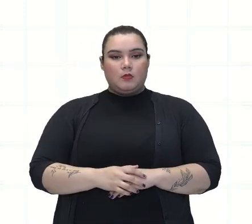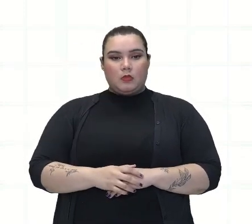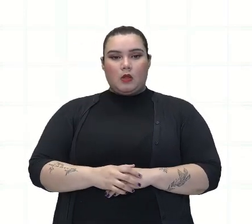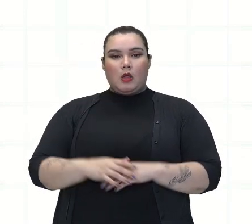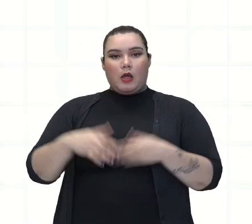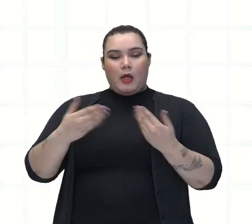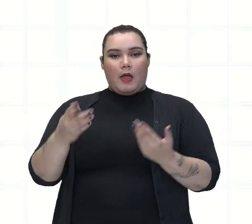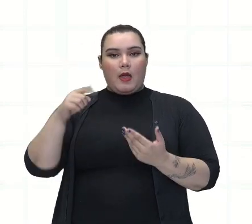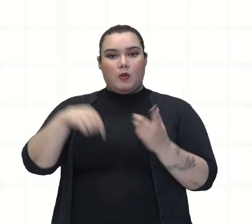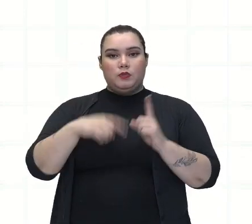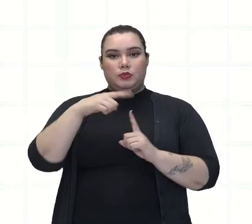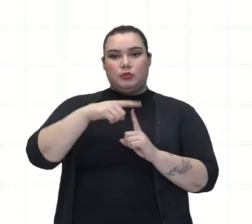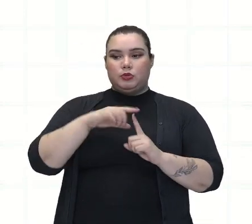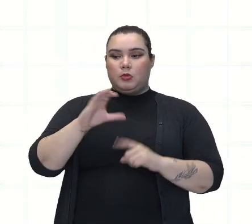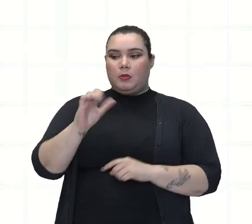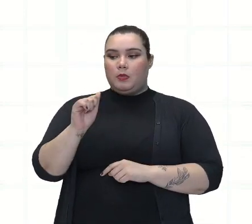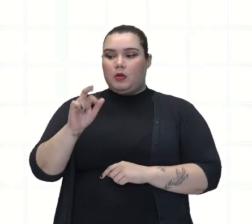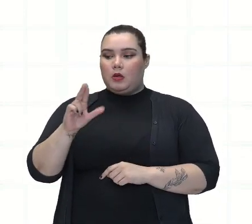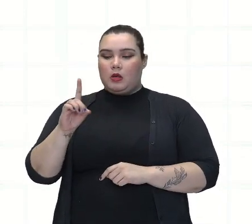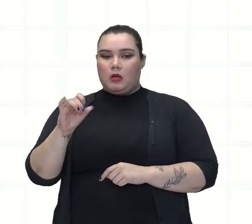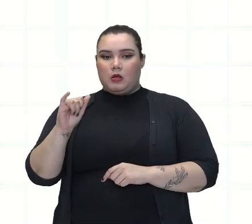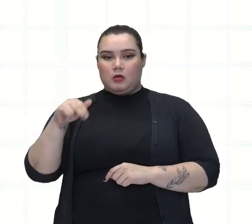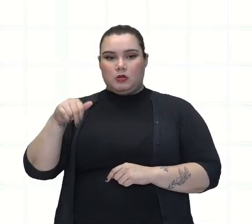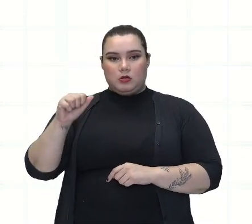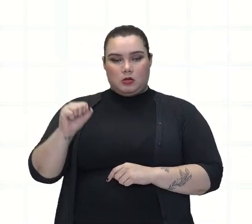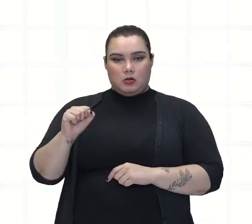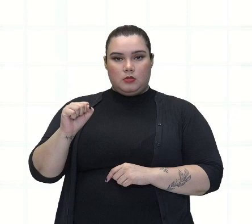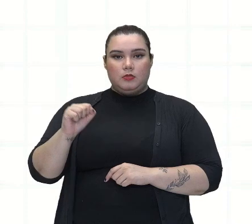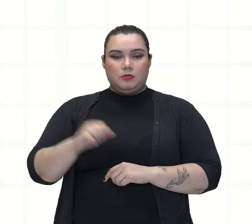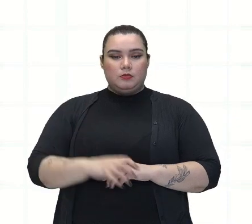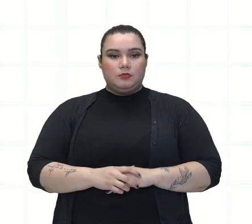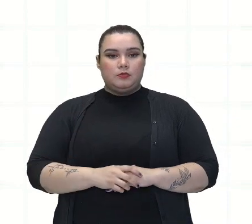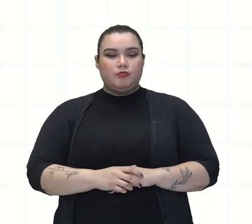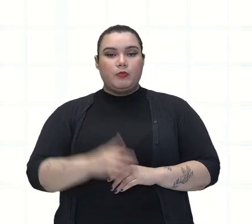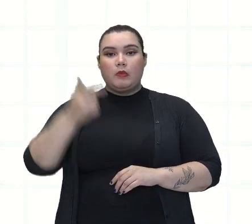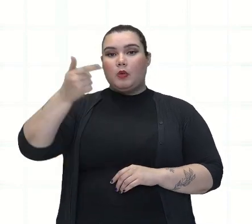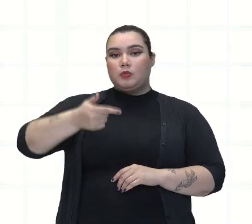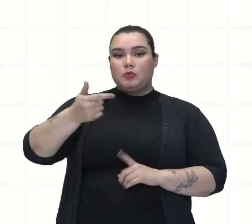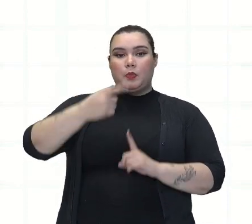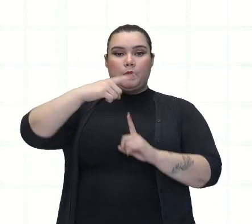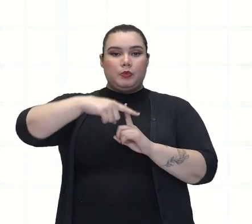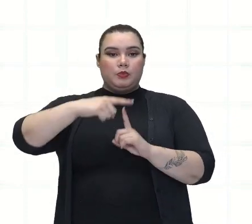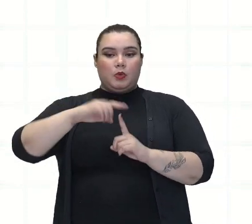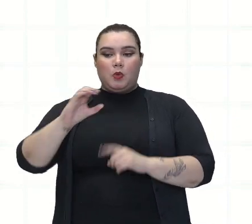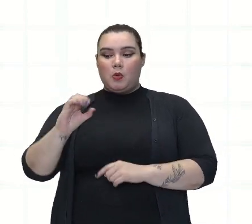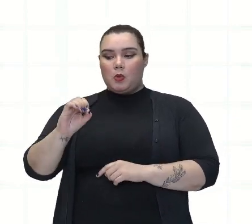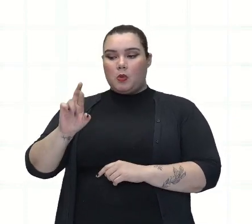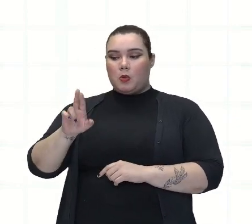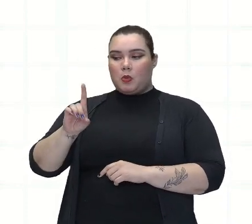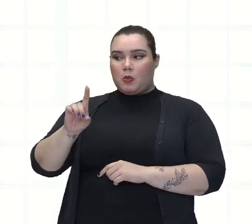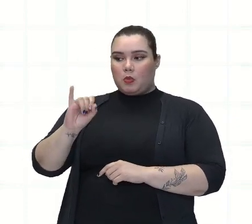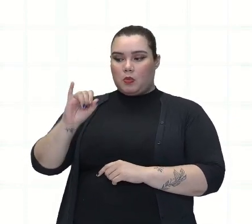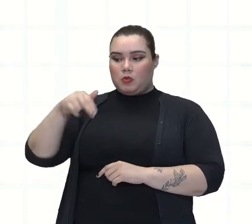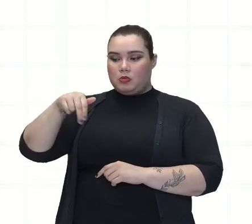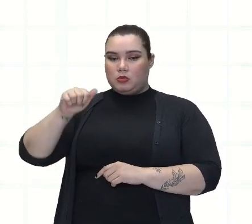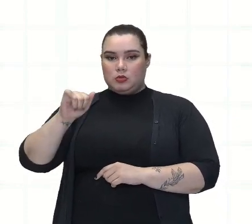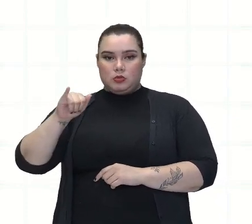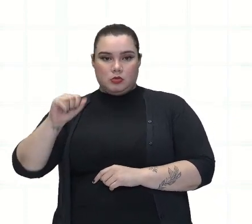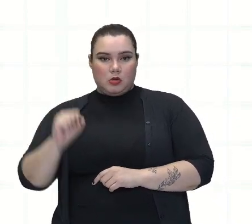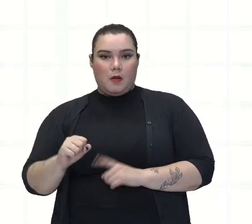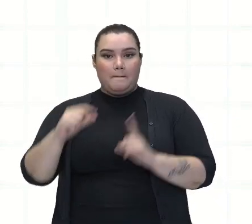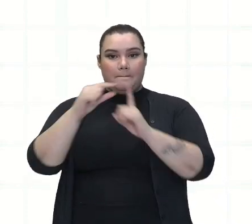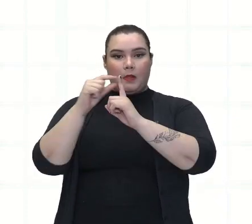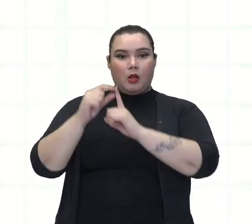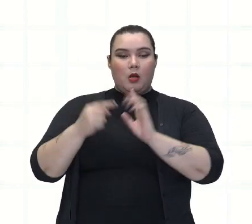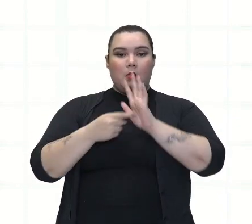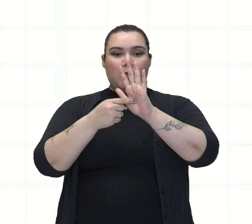a cardinal. Vamos para o próximo. Ordinais. Palavras que indicam a